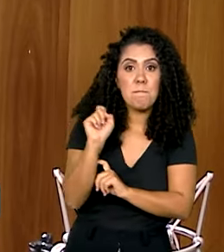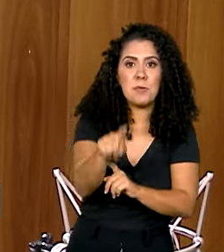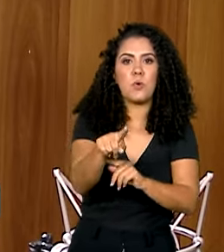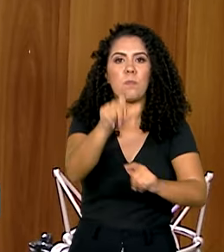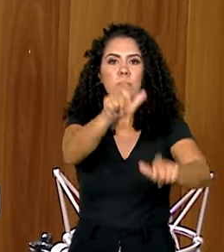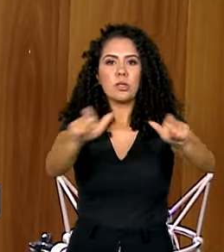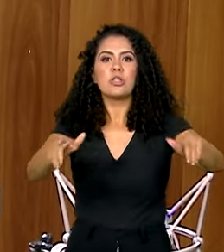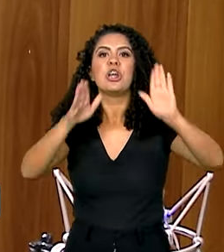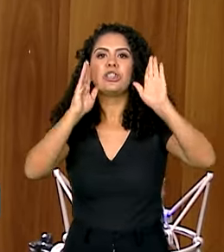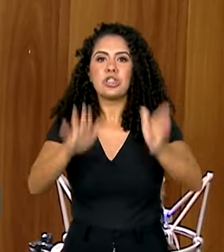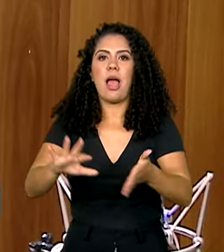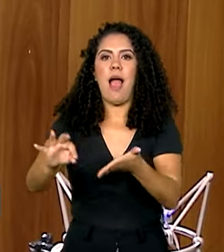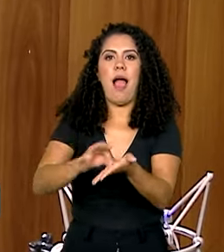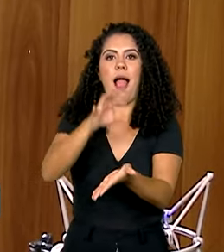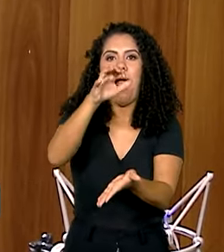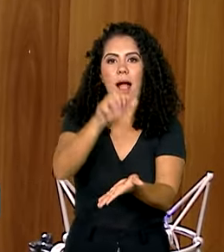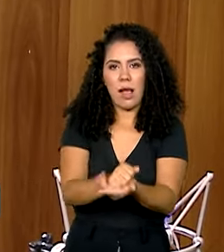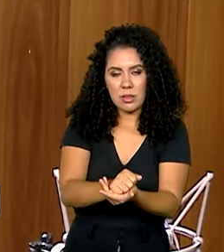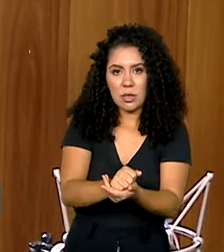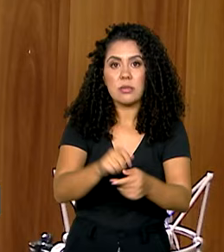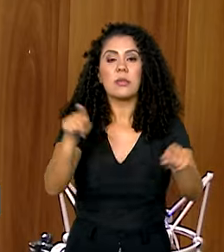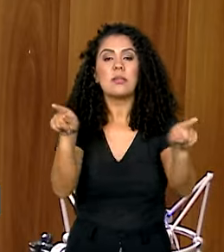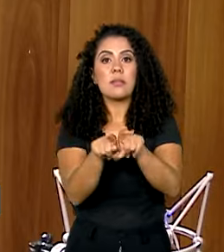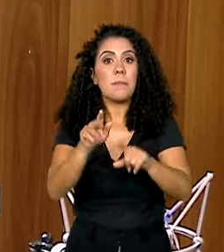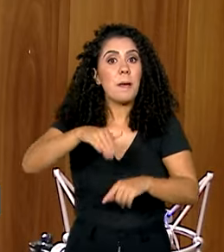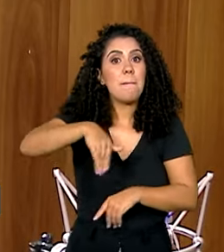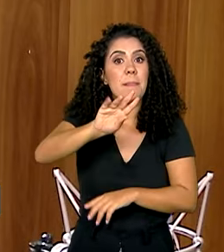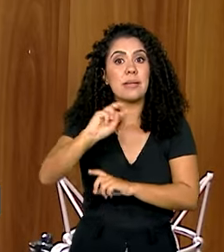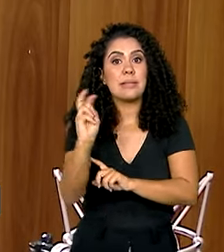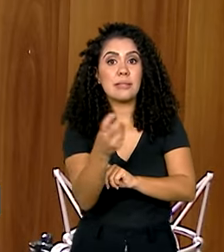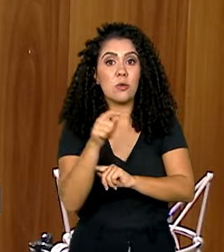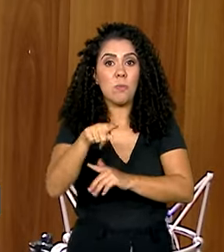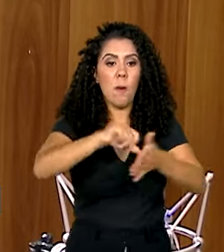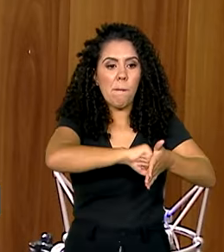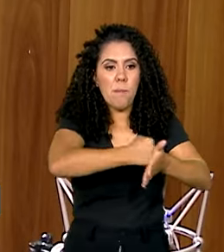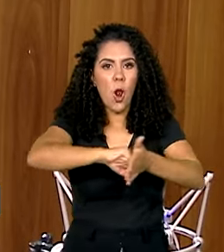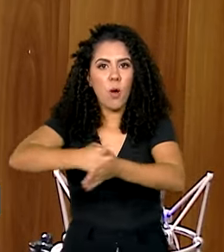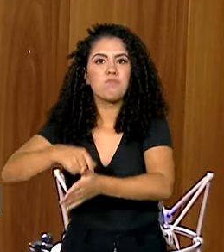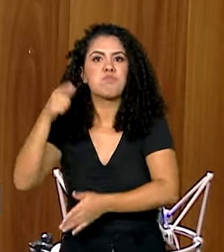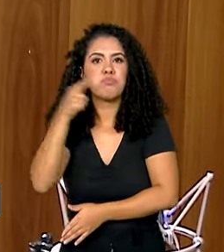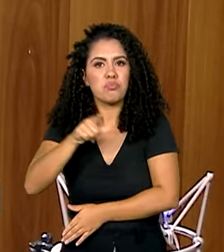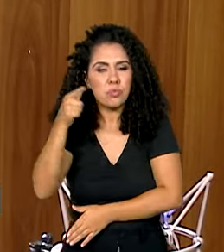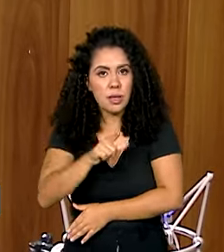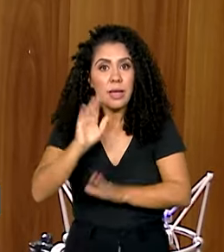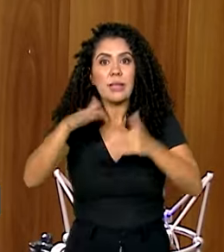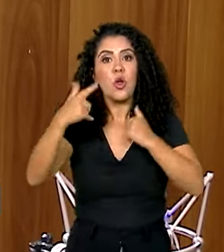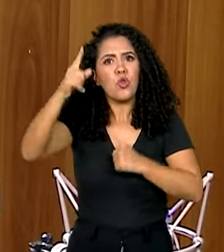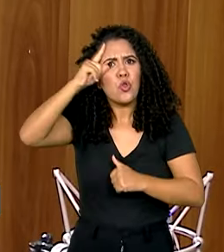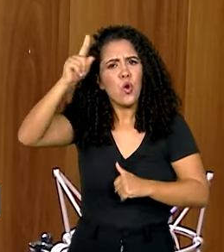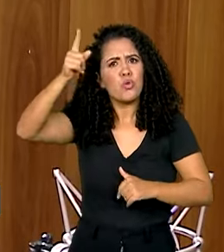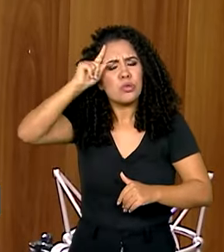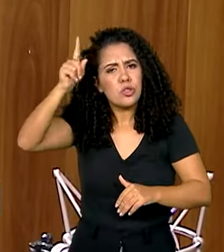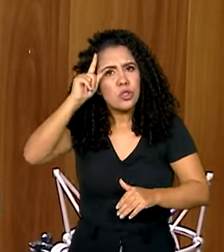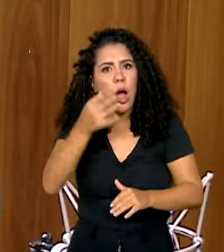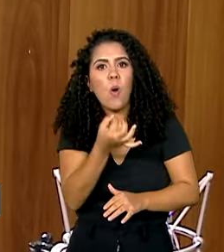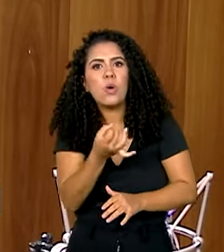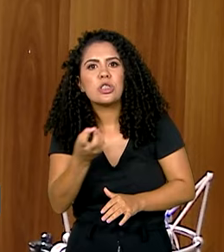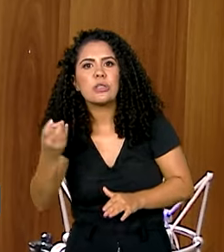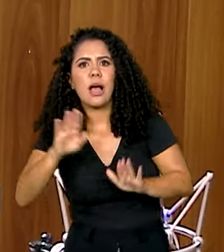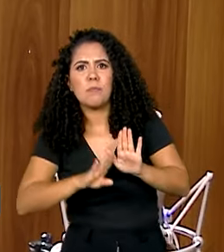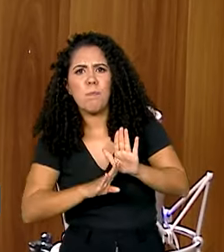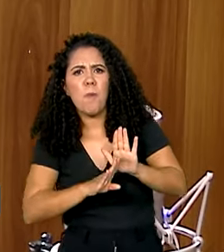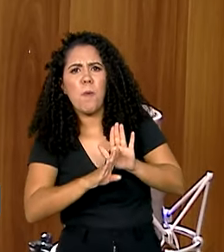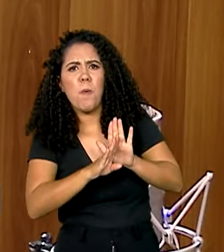se cadastraram e mais de 5 mil bloqueios já efetuados. Então, todo dia esse número cresce, cada vez mais pessoas